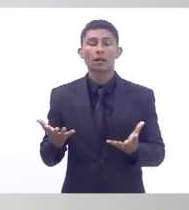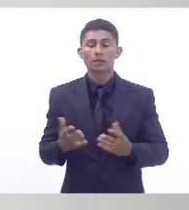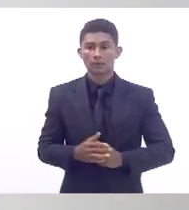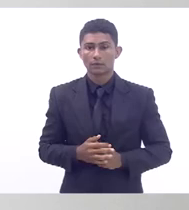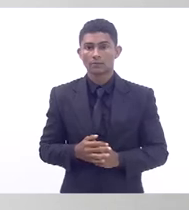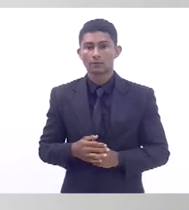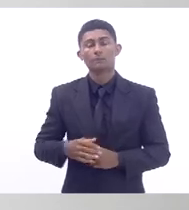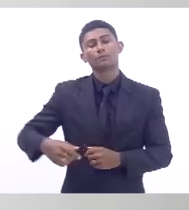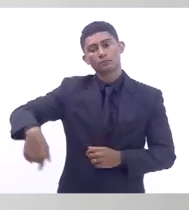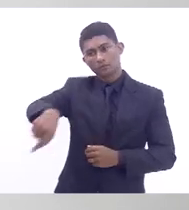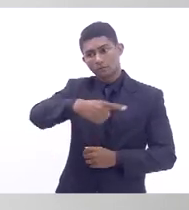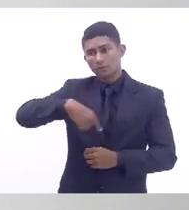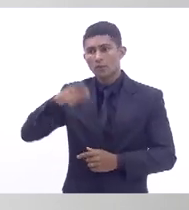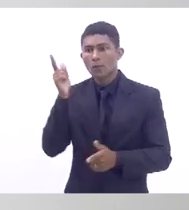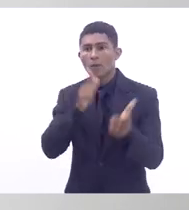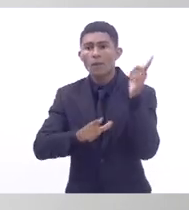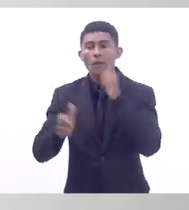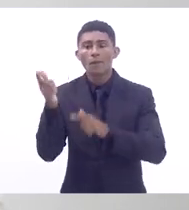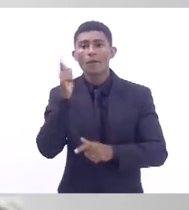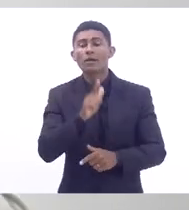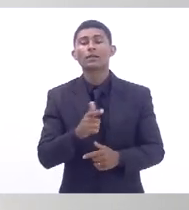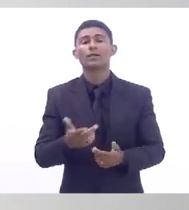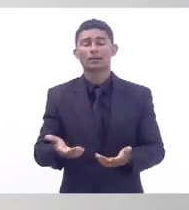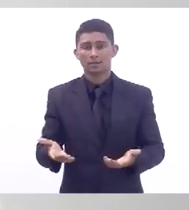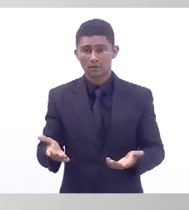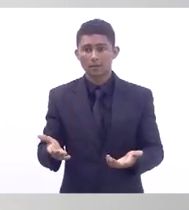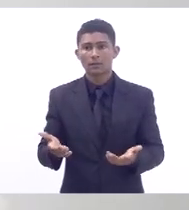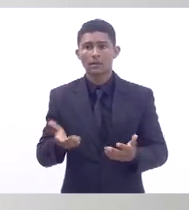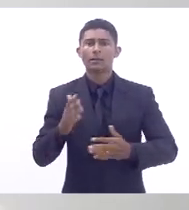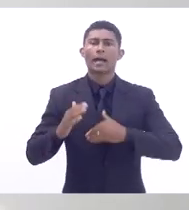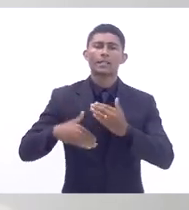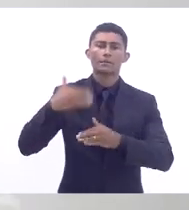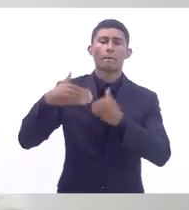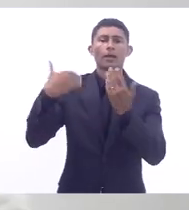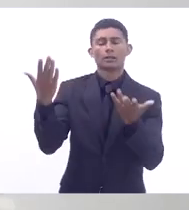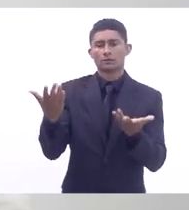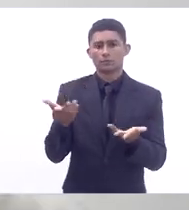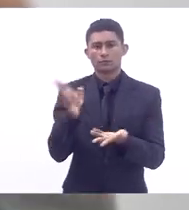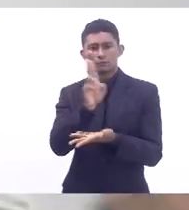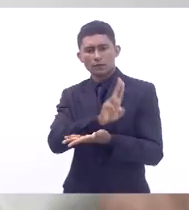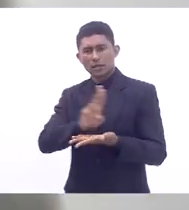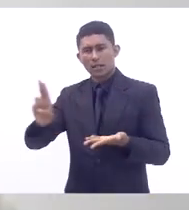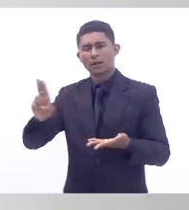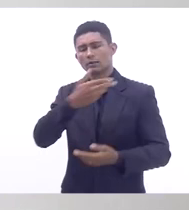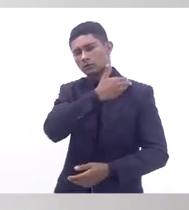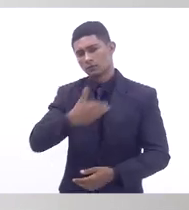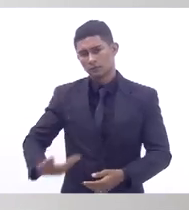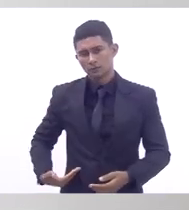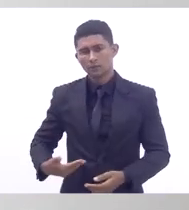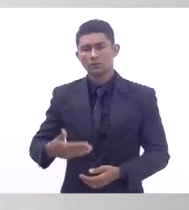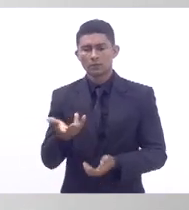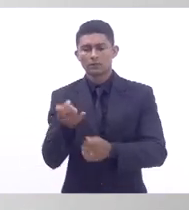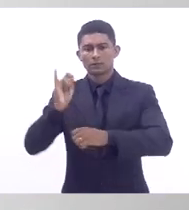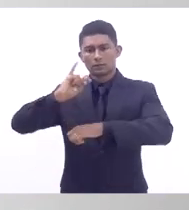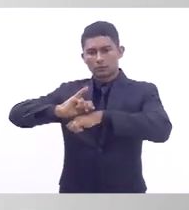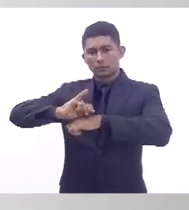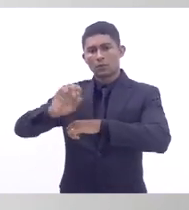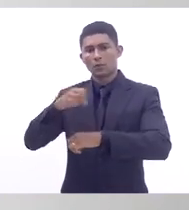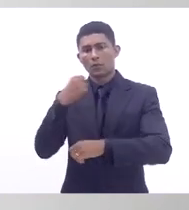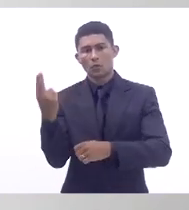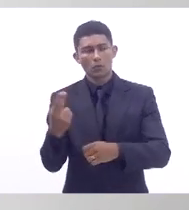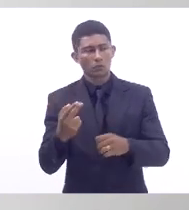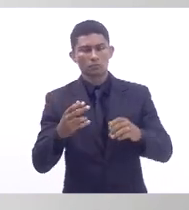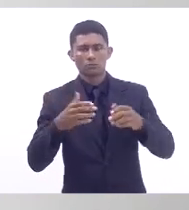viabilizar uma o crescimento eo desenvolvimento da universidade pública seja na capital seja no interior é